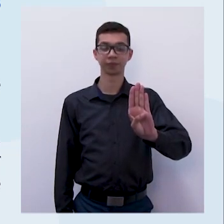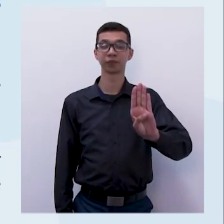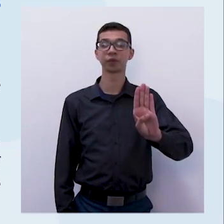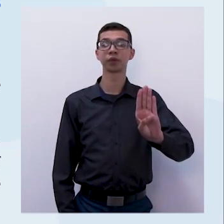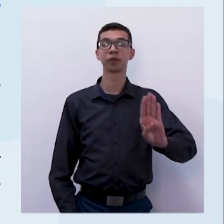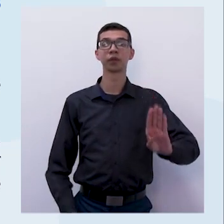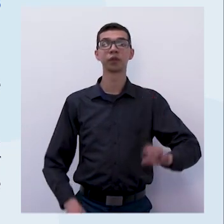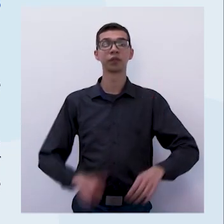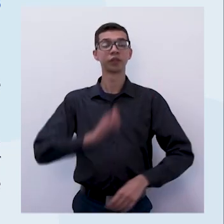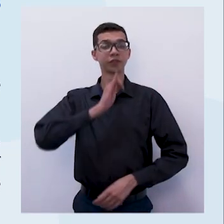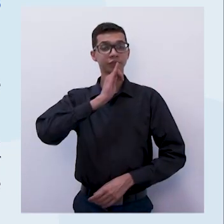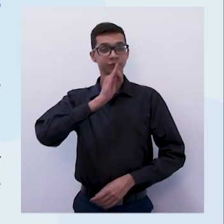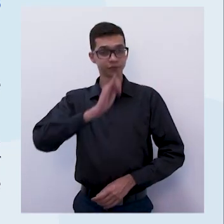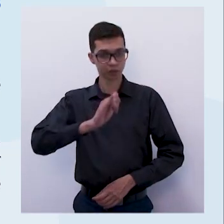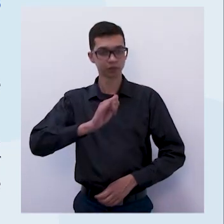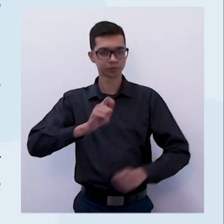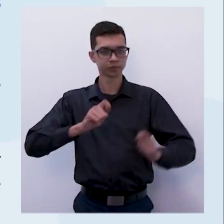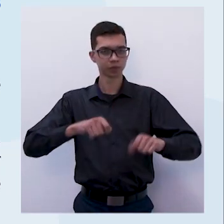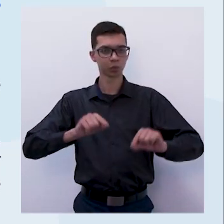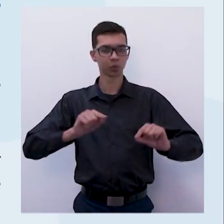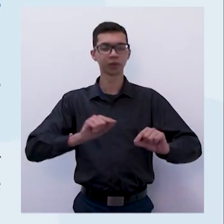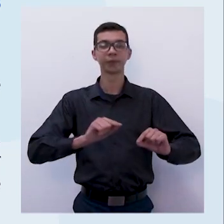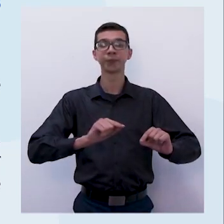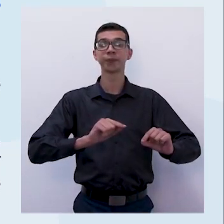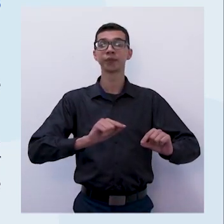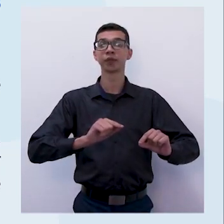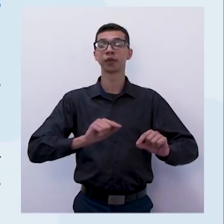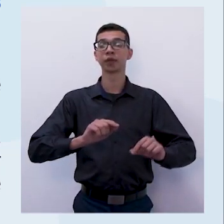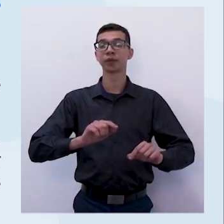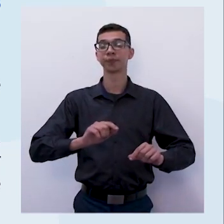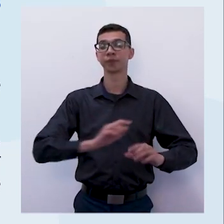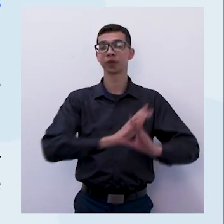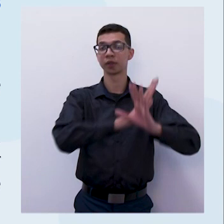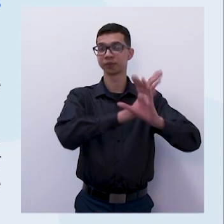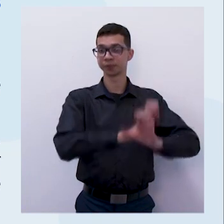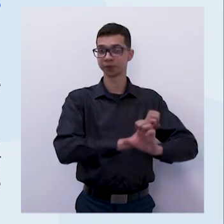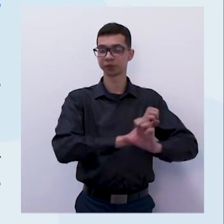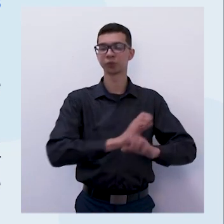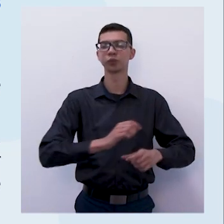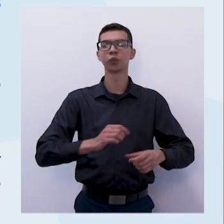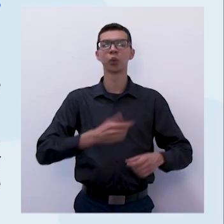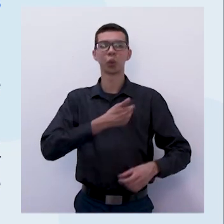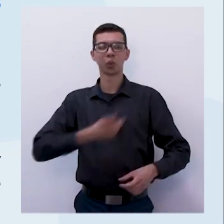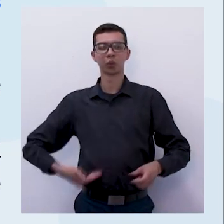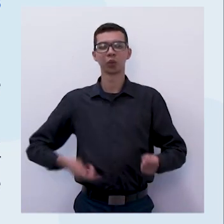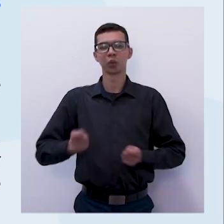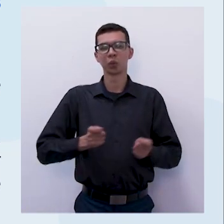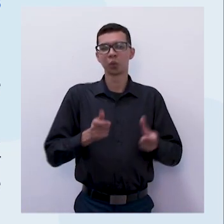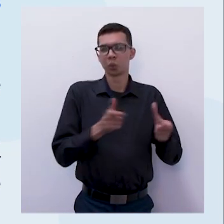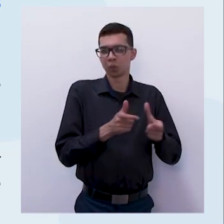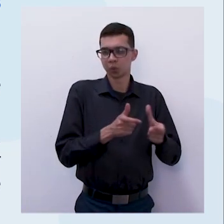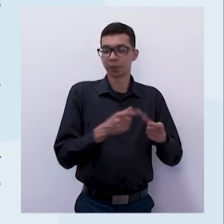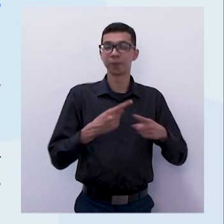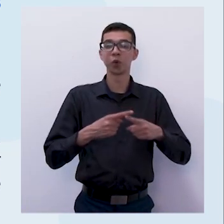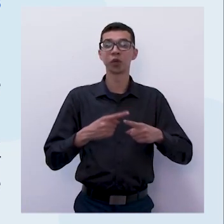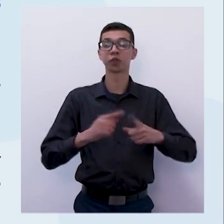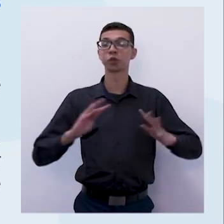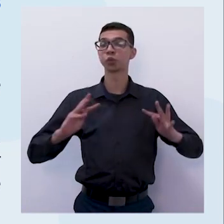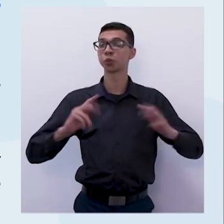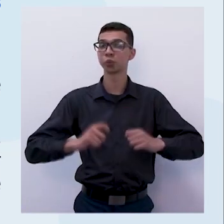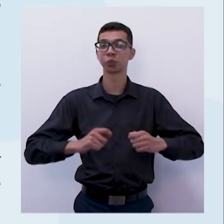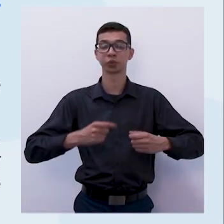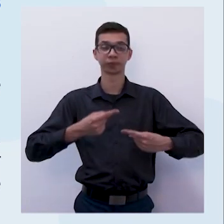que o sistema político em Esparta é uma oligarquia, pois todos os cargos políticos eram ocupados e exercidos por um